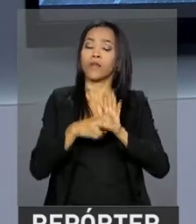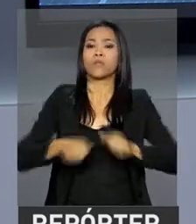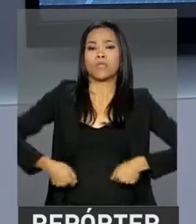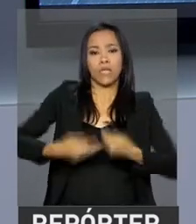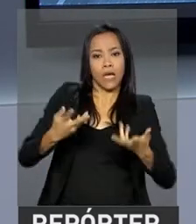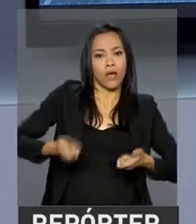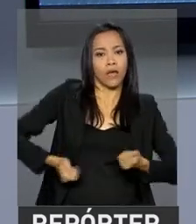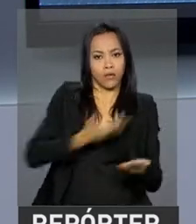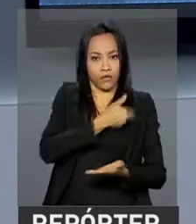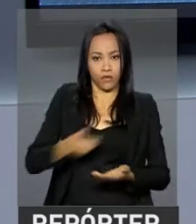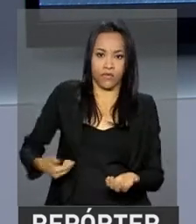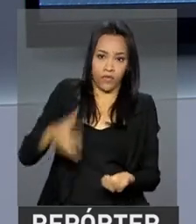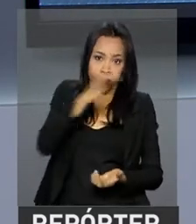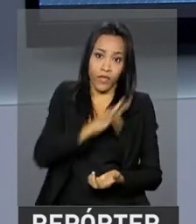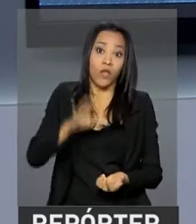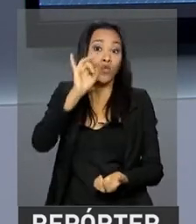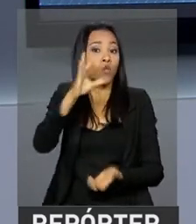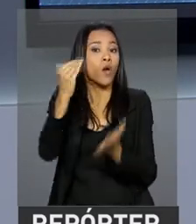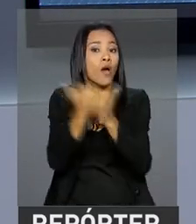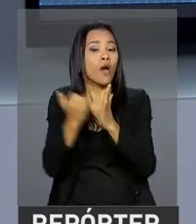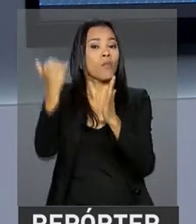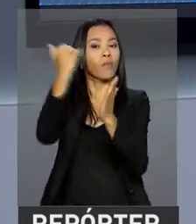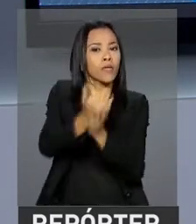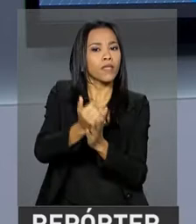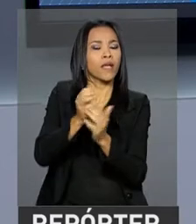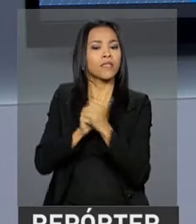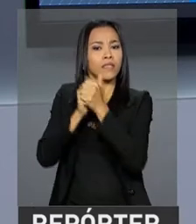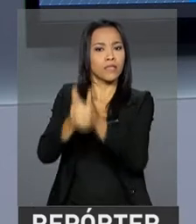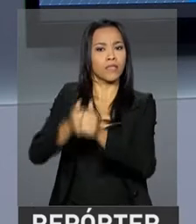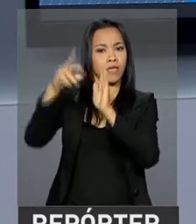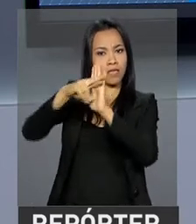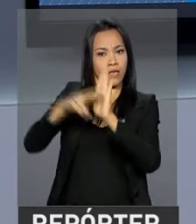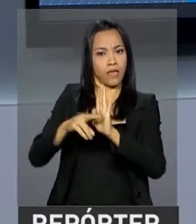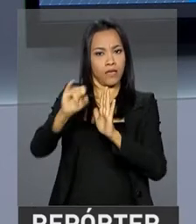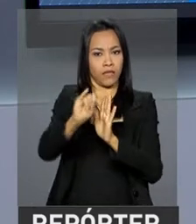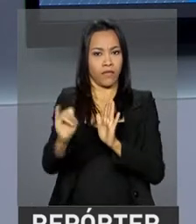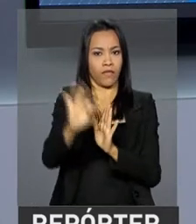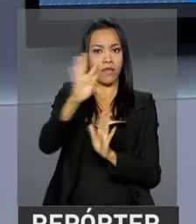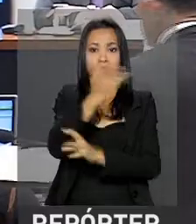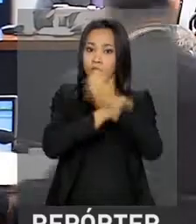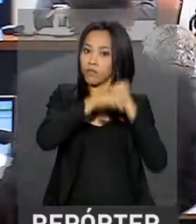federais só poderão aumentar de acordo com a inflação acumulada no ano anterior.